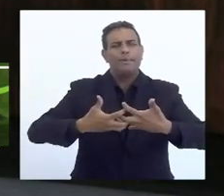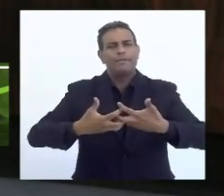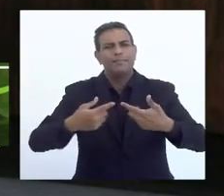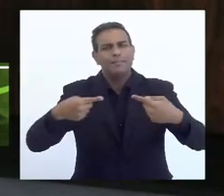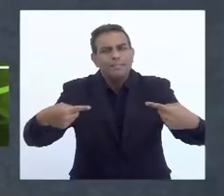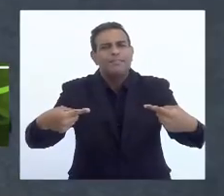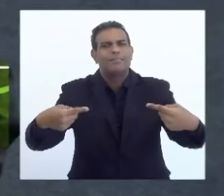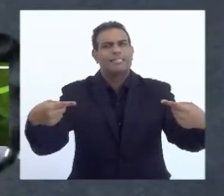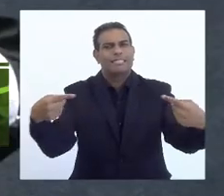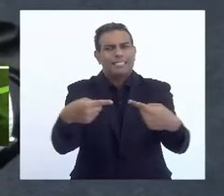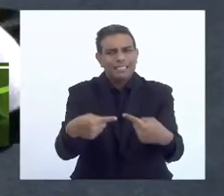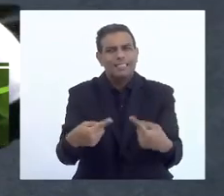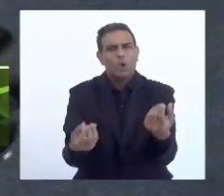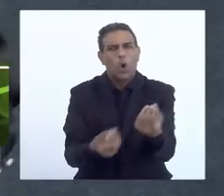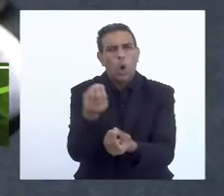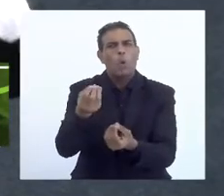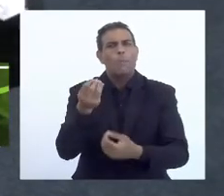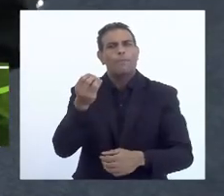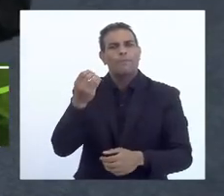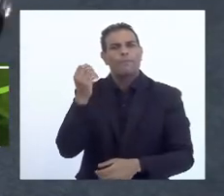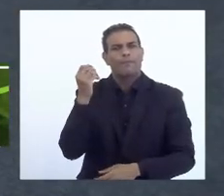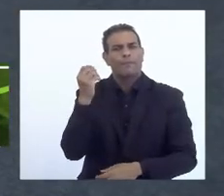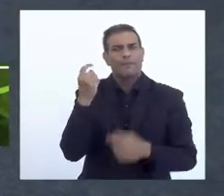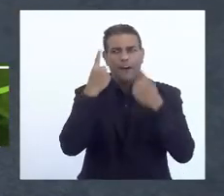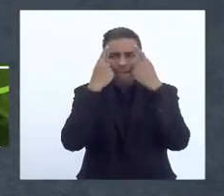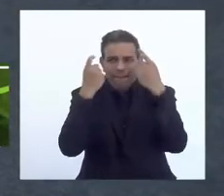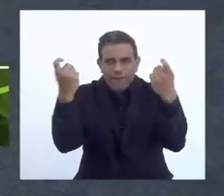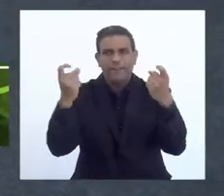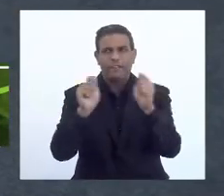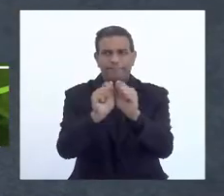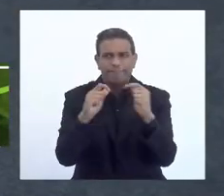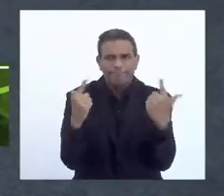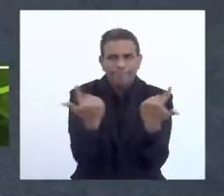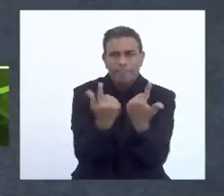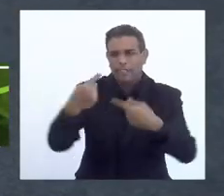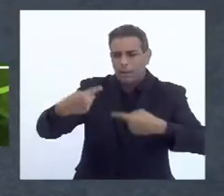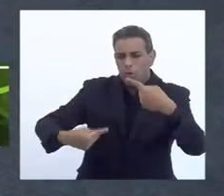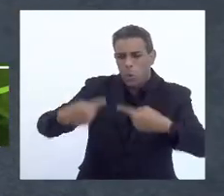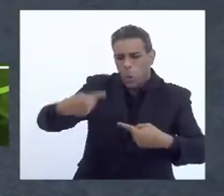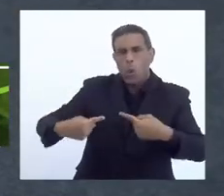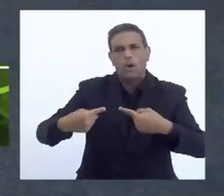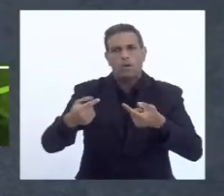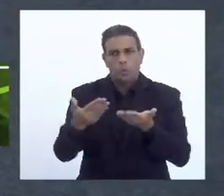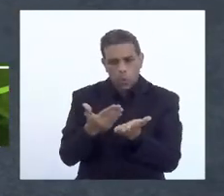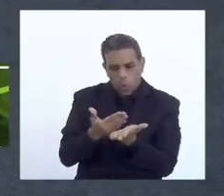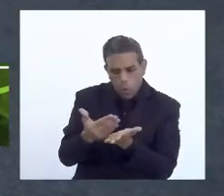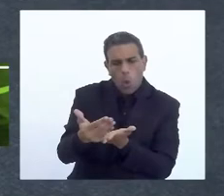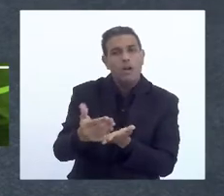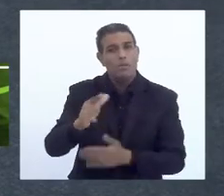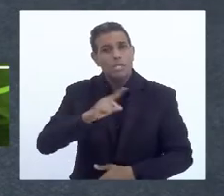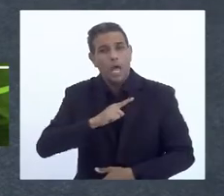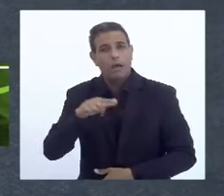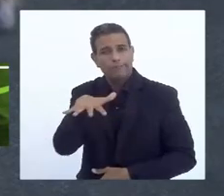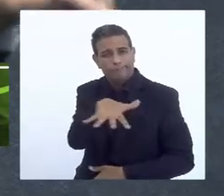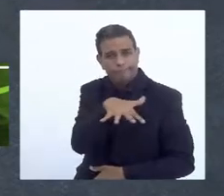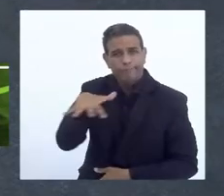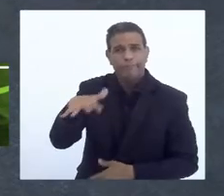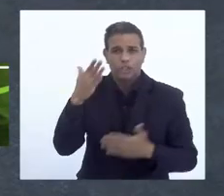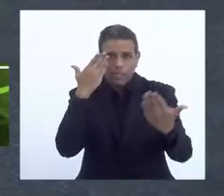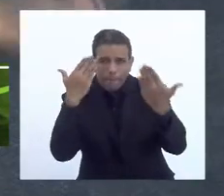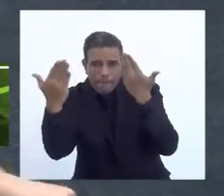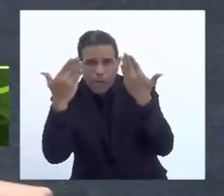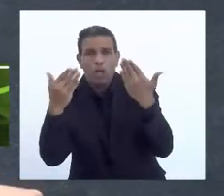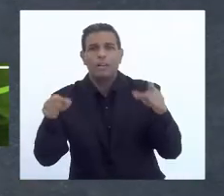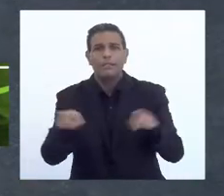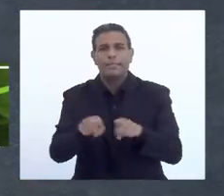escalonamento dentro da violência parlamentar e política, que começa com a violência